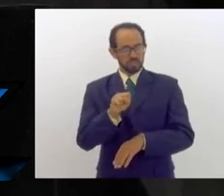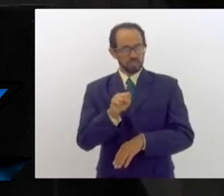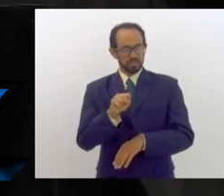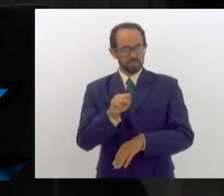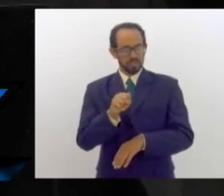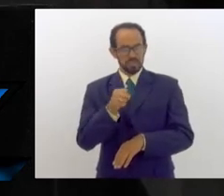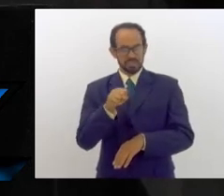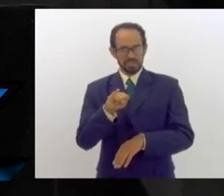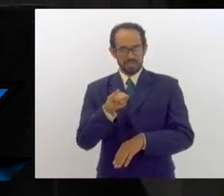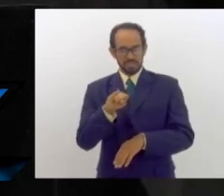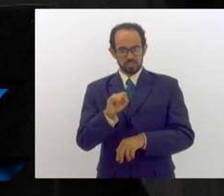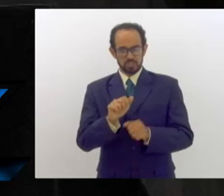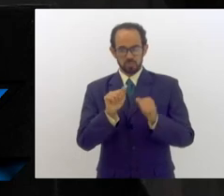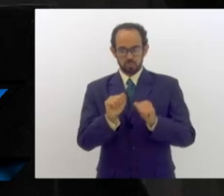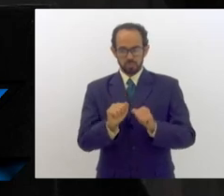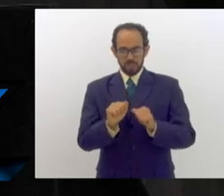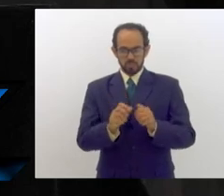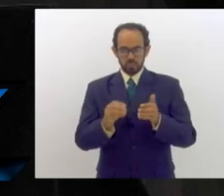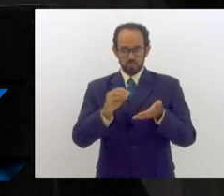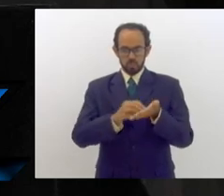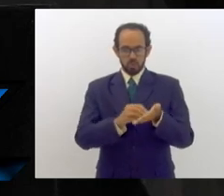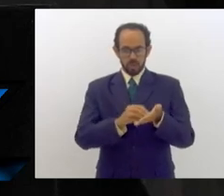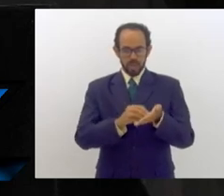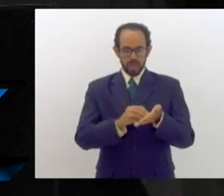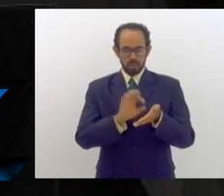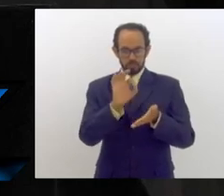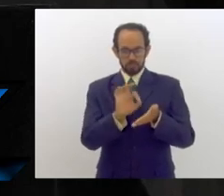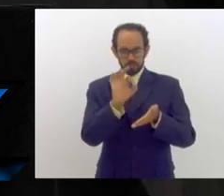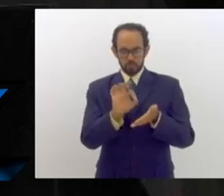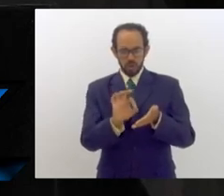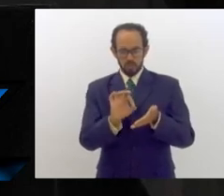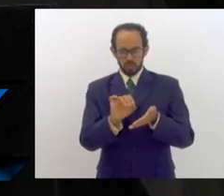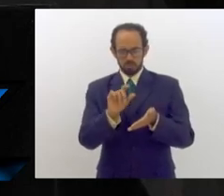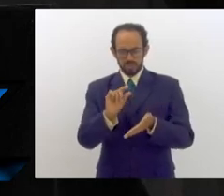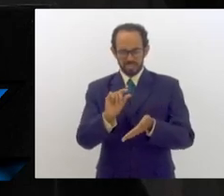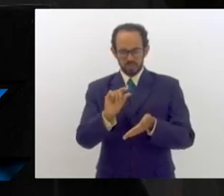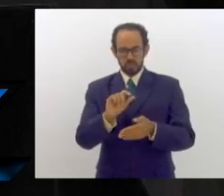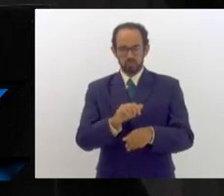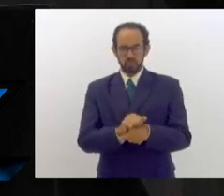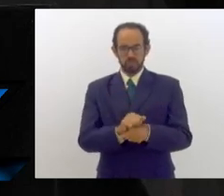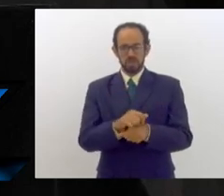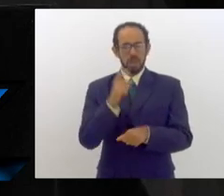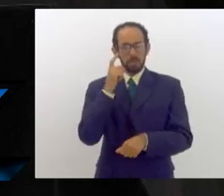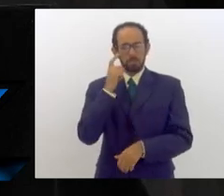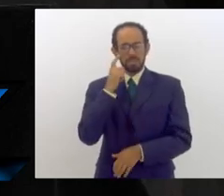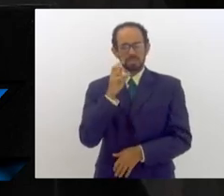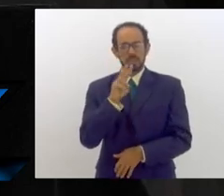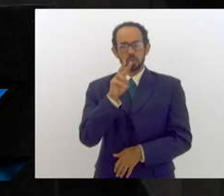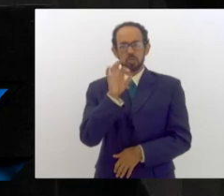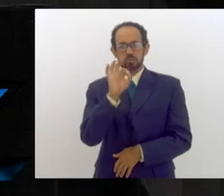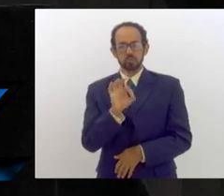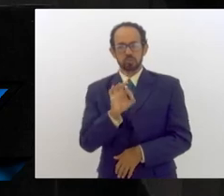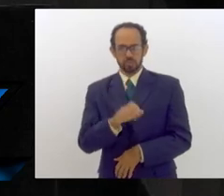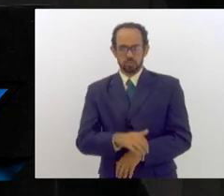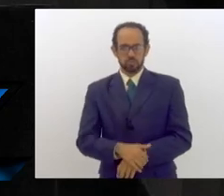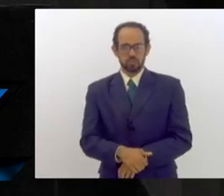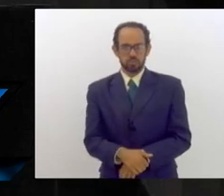pudesse aplicar uma alíquotazinha pequena imaginamos dois pontos percentuais